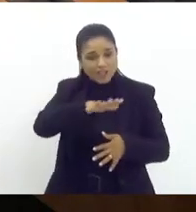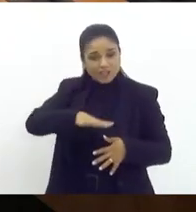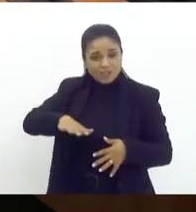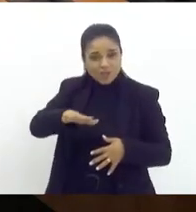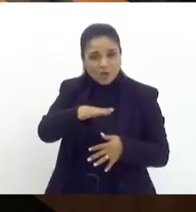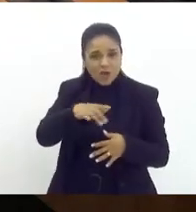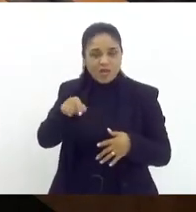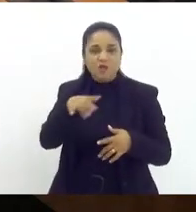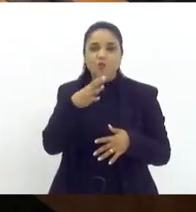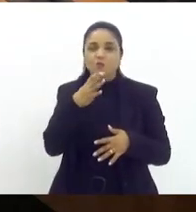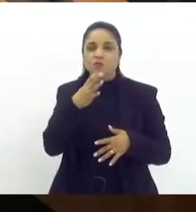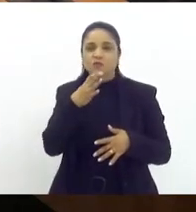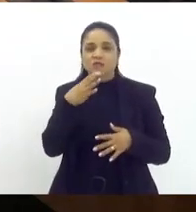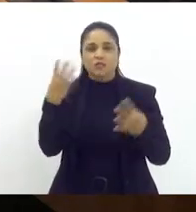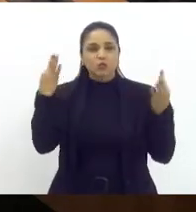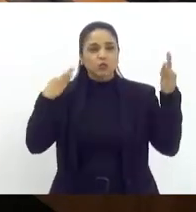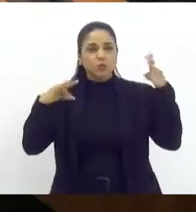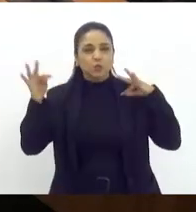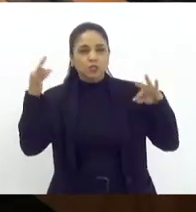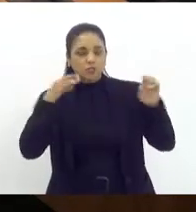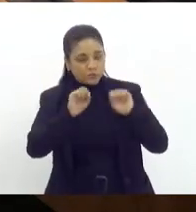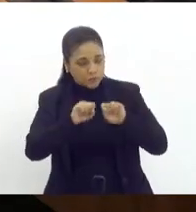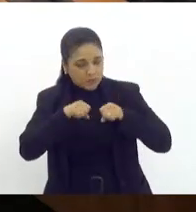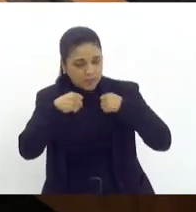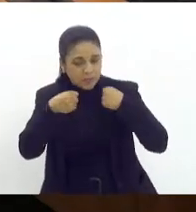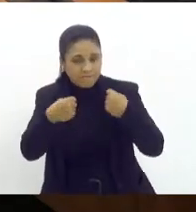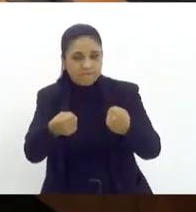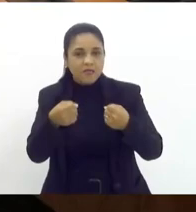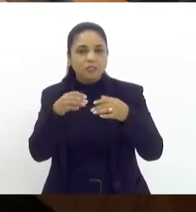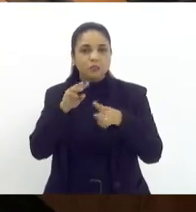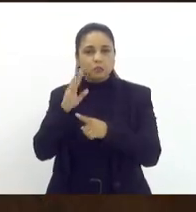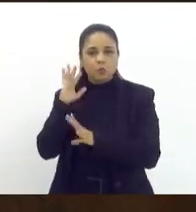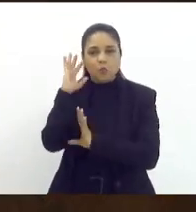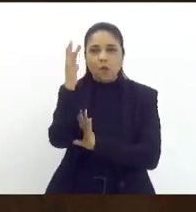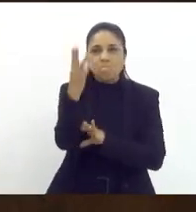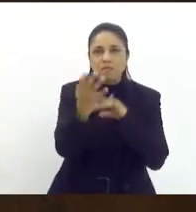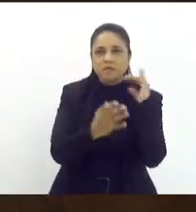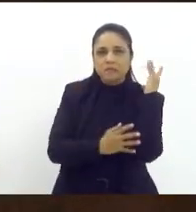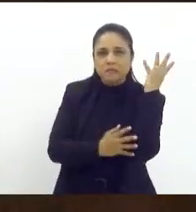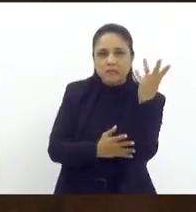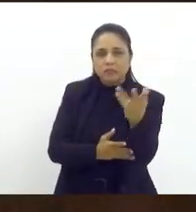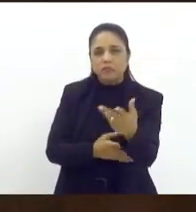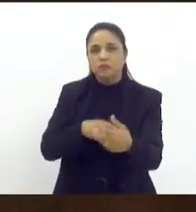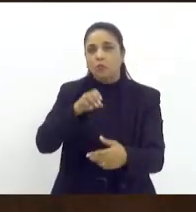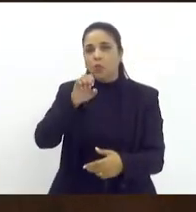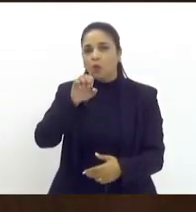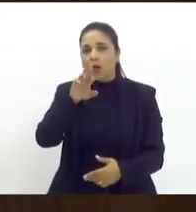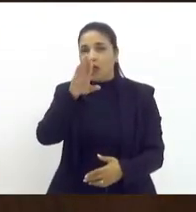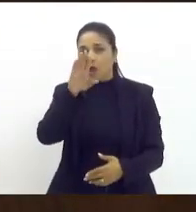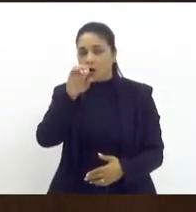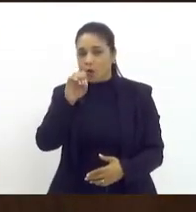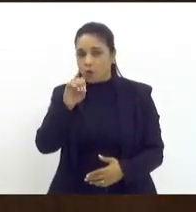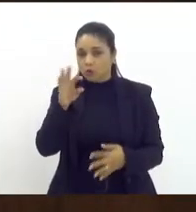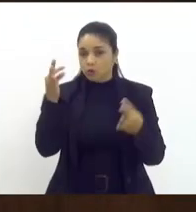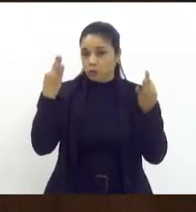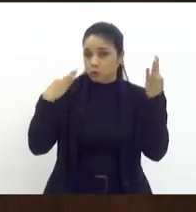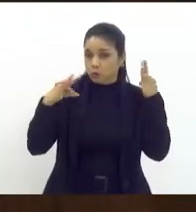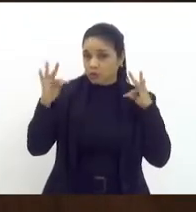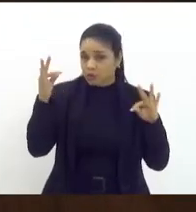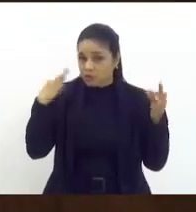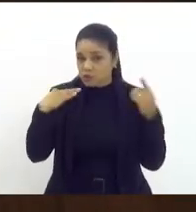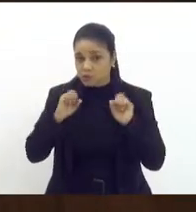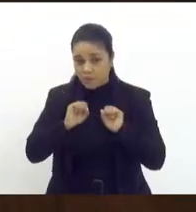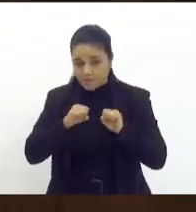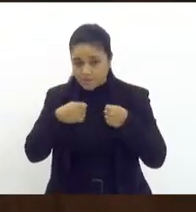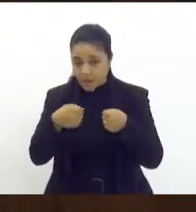como uma região que defende o seu ambiente que defende o ecoturismo que cria empregos na ecoturismo